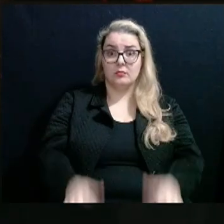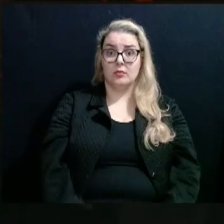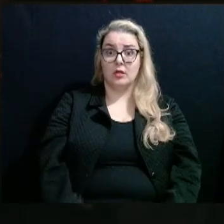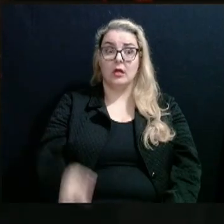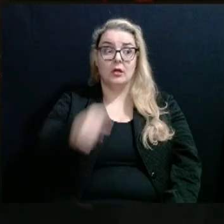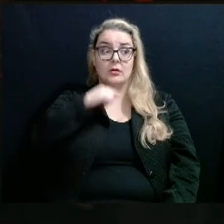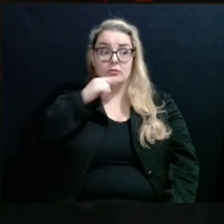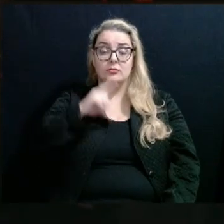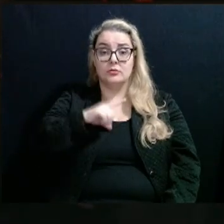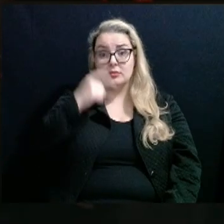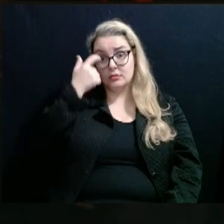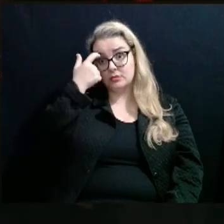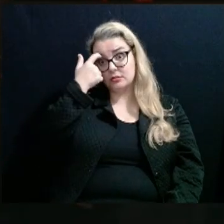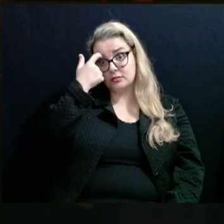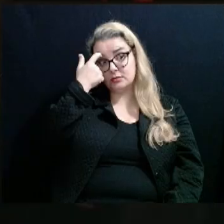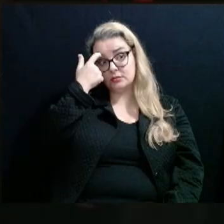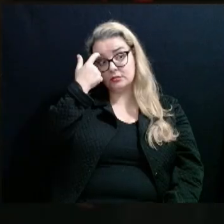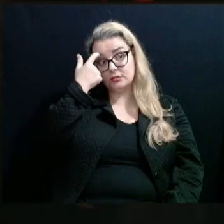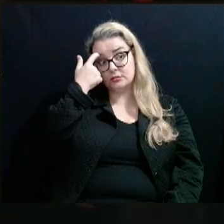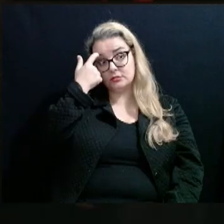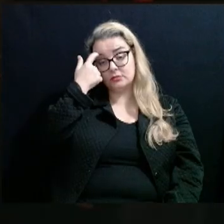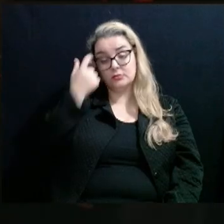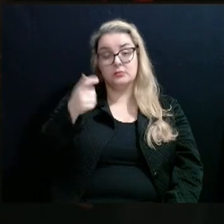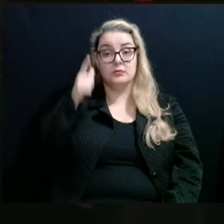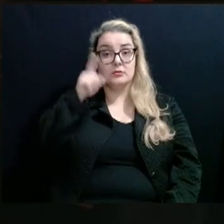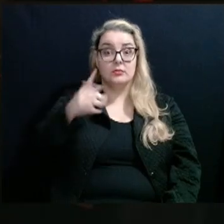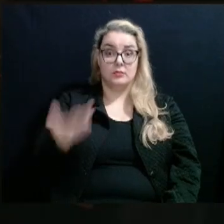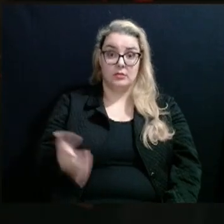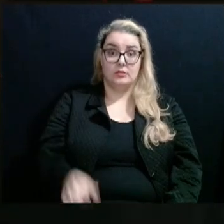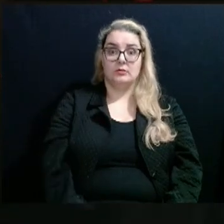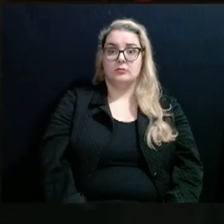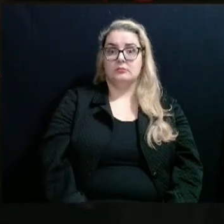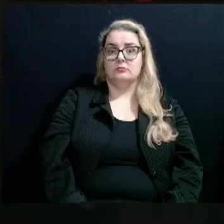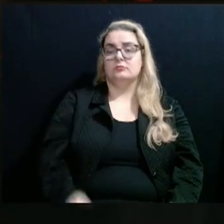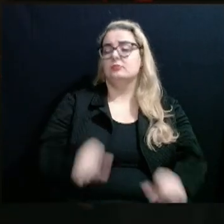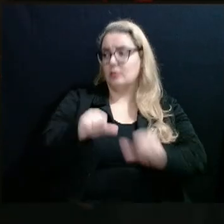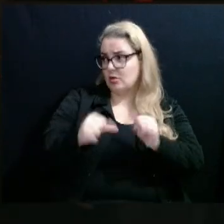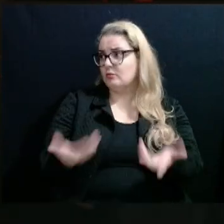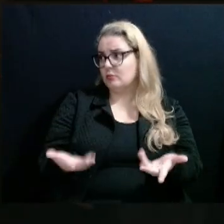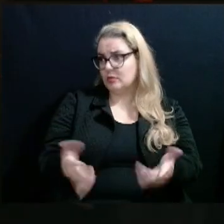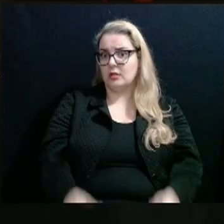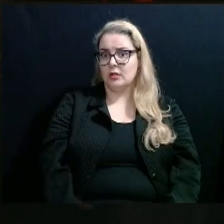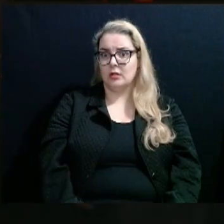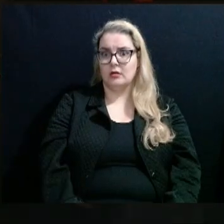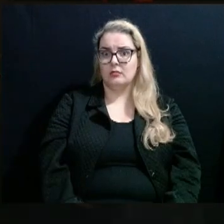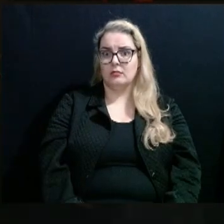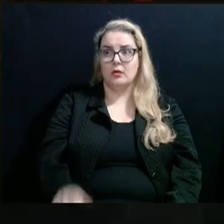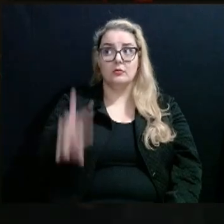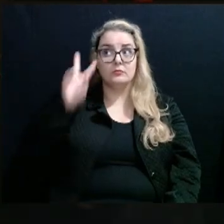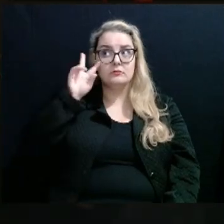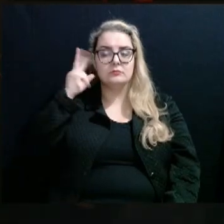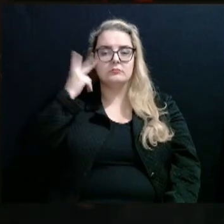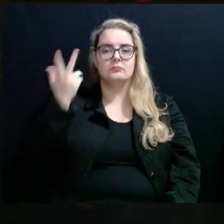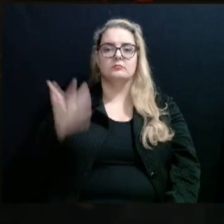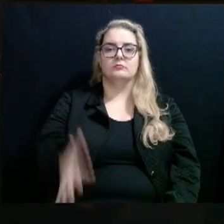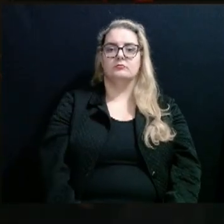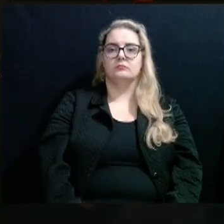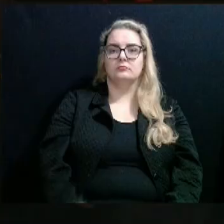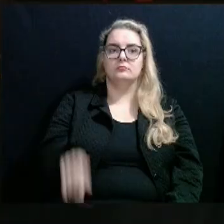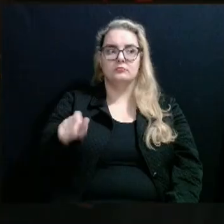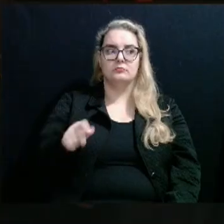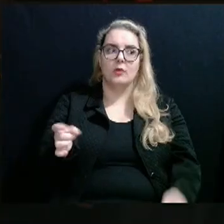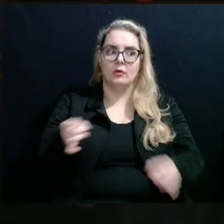a gente consegue, de repente, mudar, ou então virar uma chave de alguém que está ali pronto, mas precisava